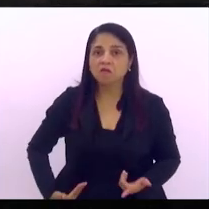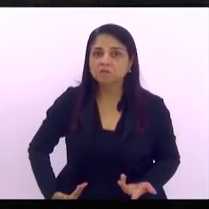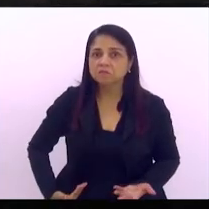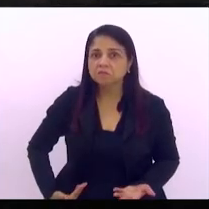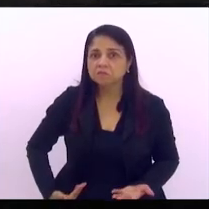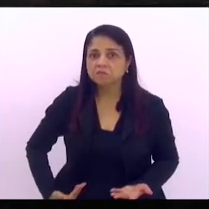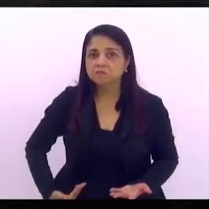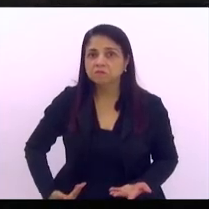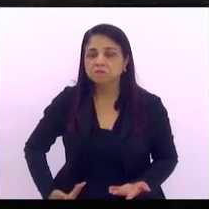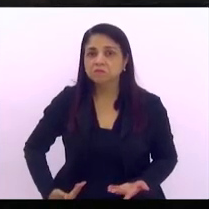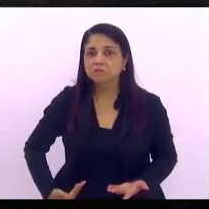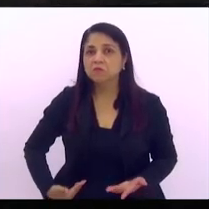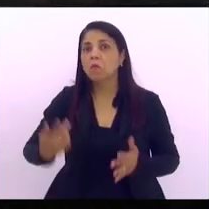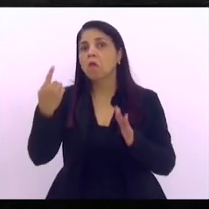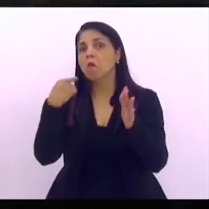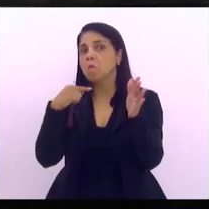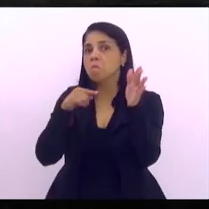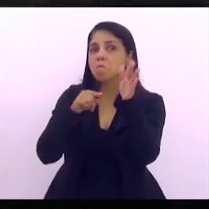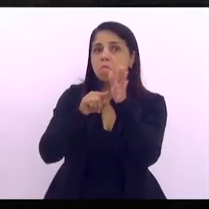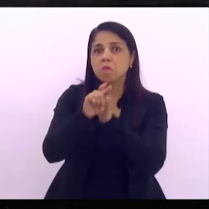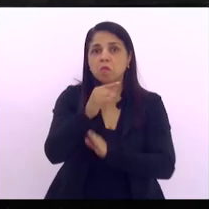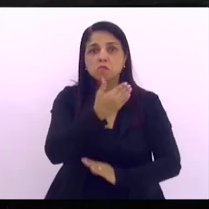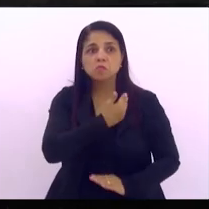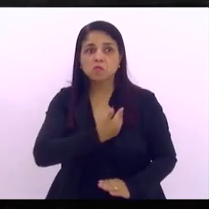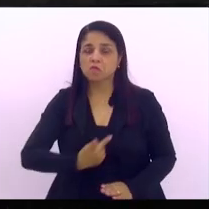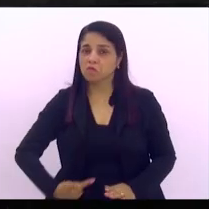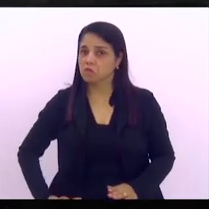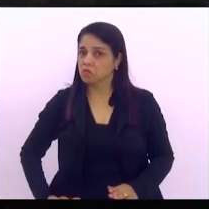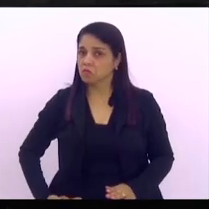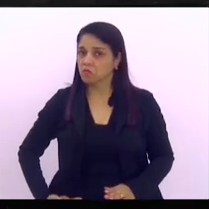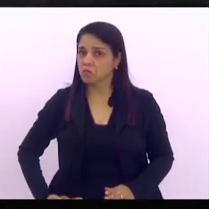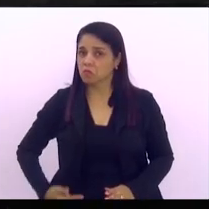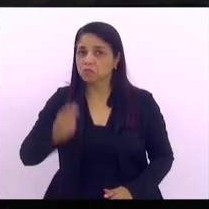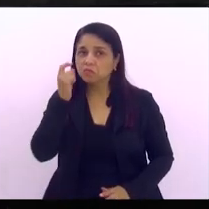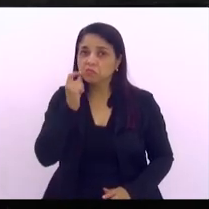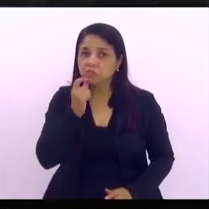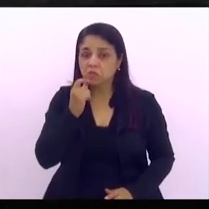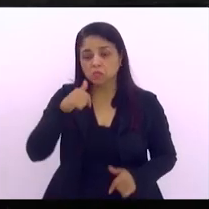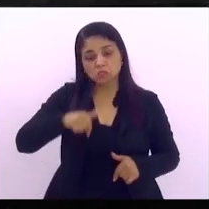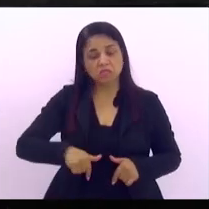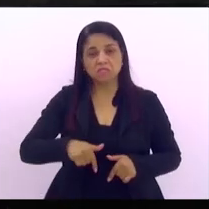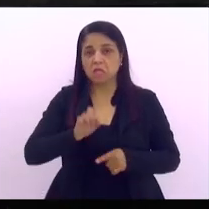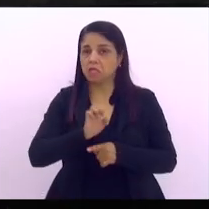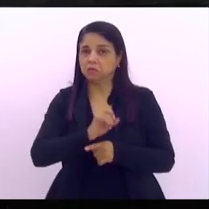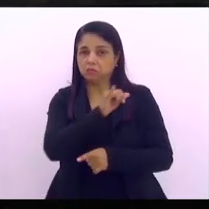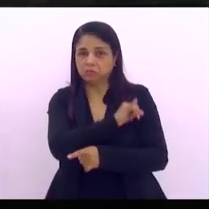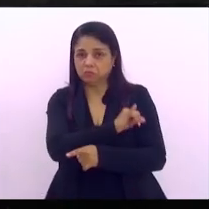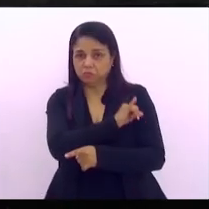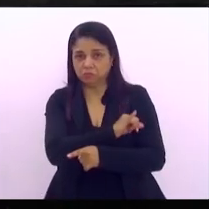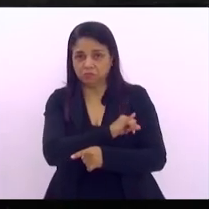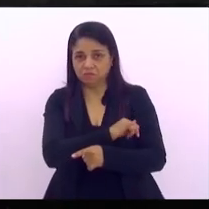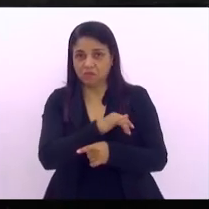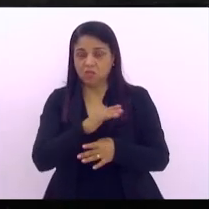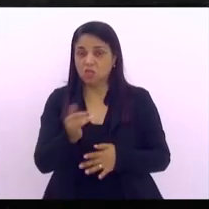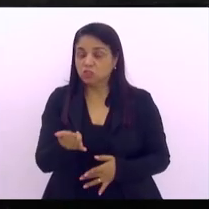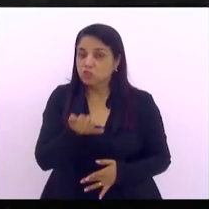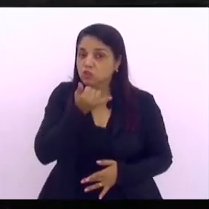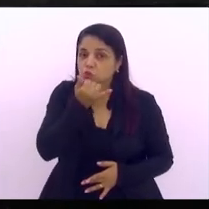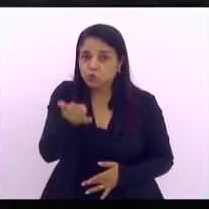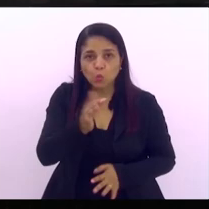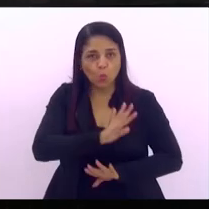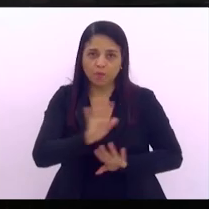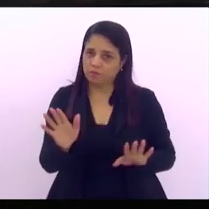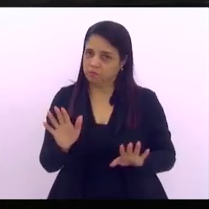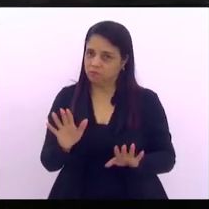Então, aqui eu deixo uma pergunta ao governador, porque eu não sei se ele está aqui no Rio de Janeiro. Porque uma das desculpas, que para mim é a